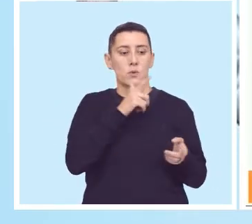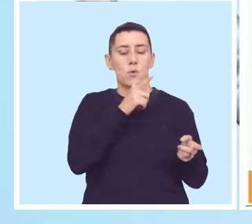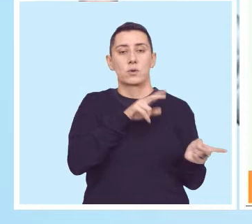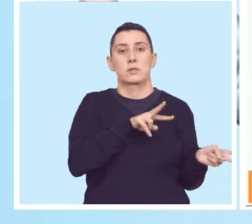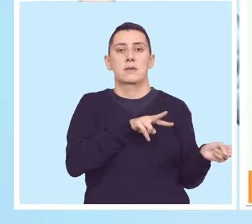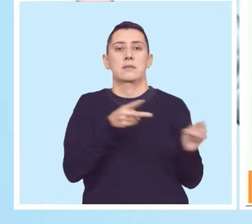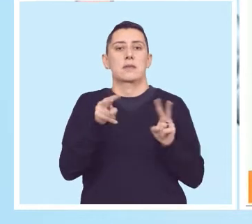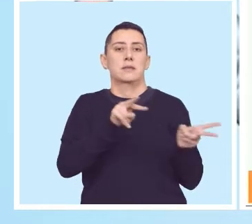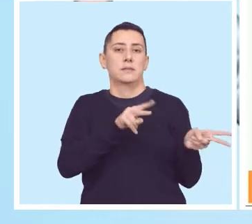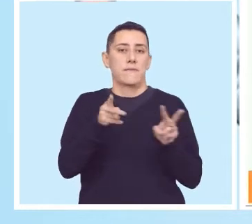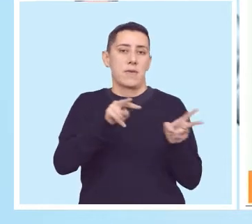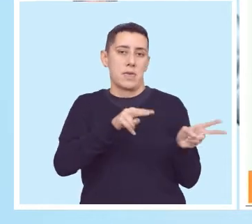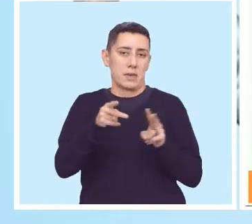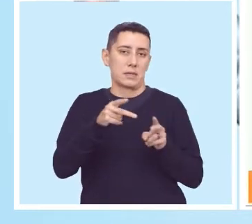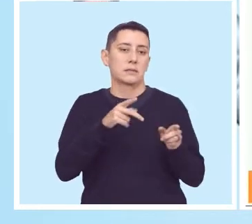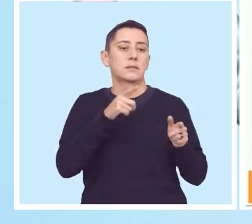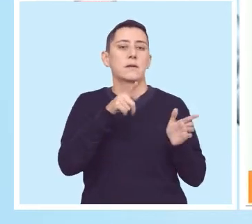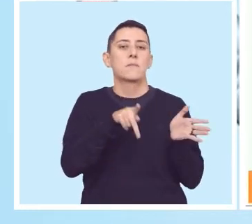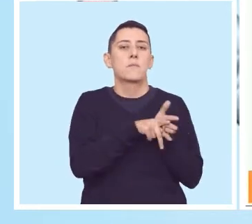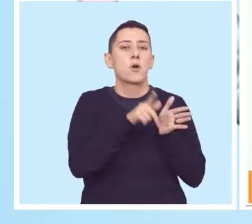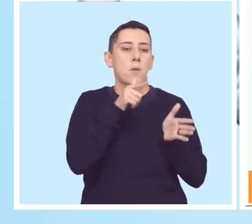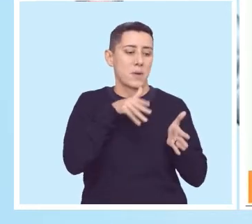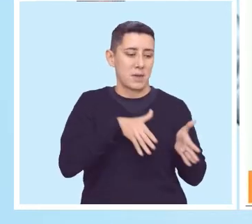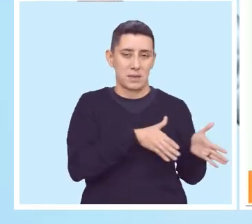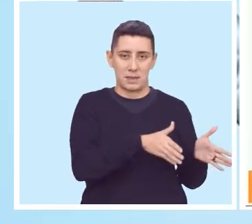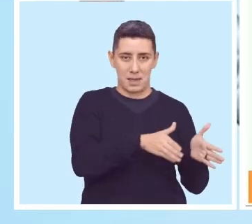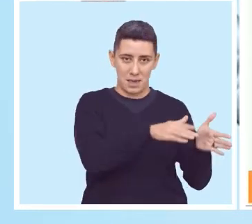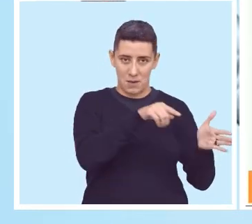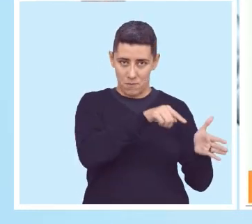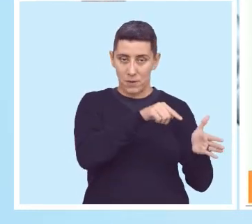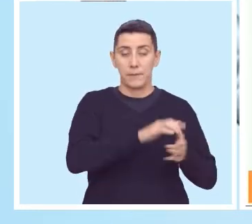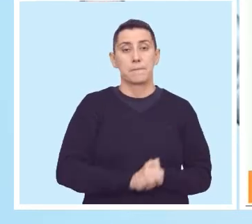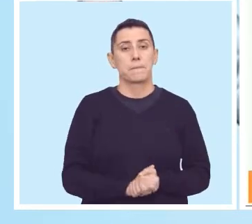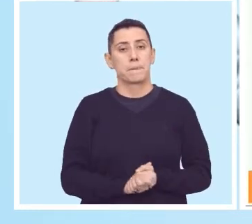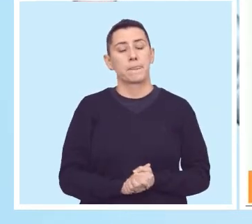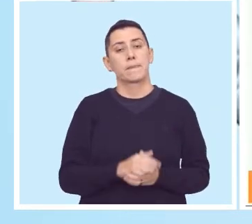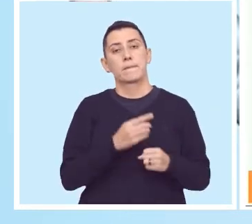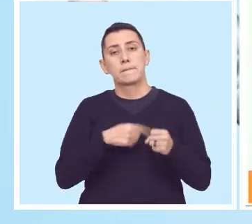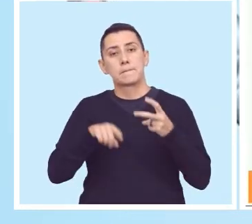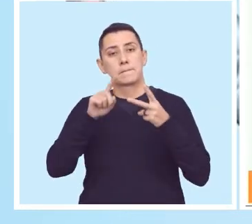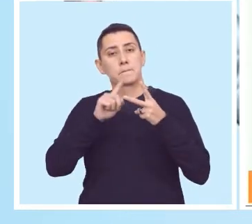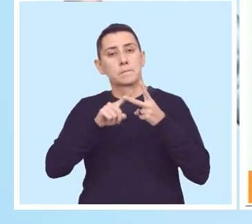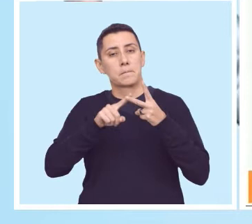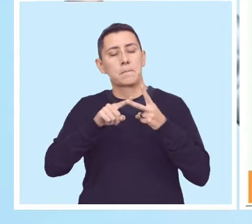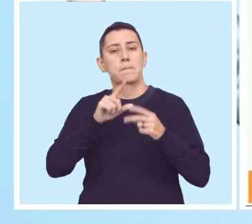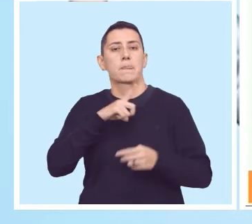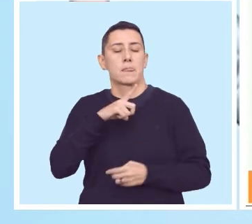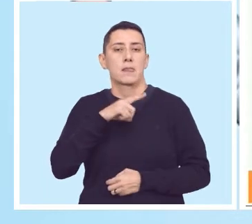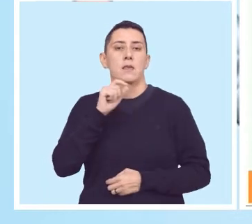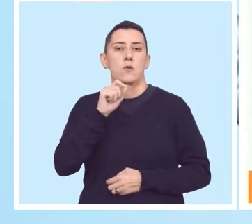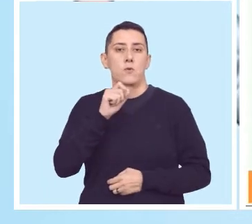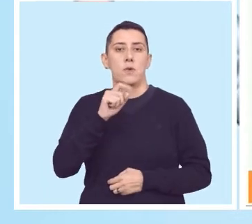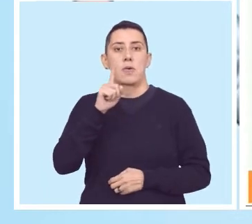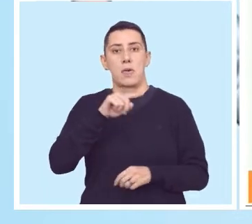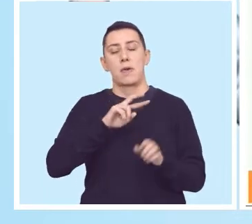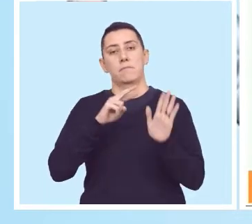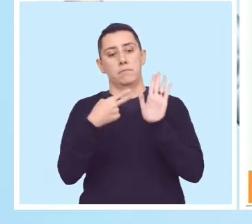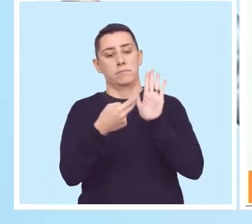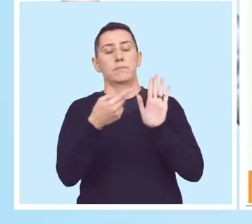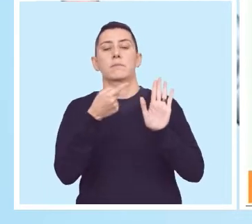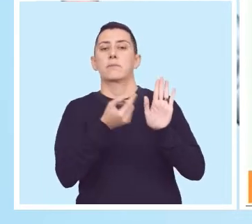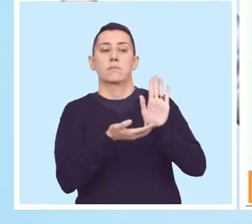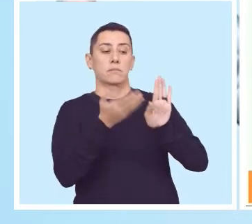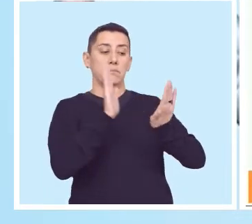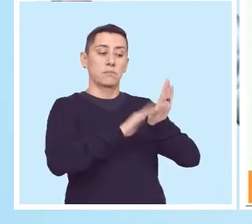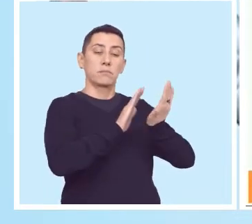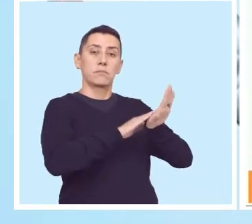imagens correspondentes a trechos do igarapé. Em seguida, a plataforma Curupira também é composta pelo back-end A, que é basicamente onde